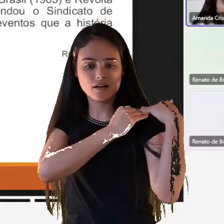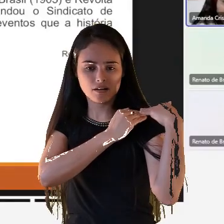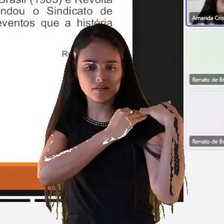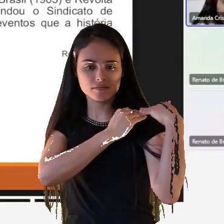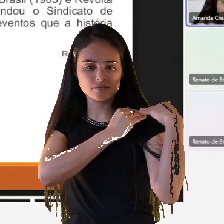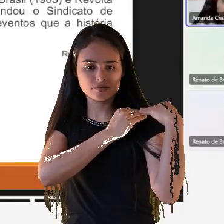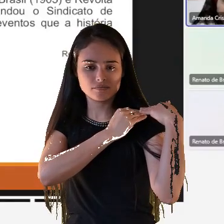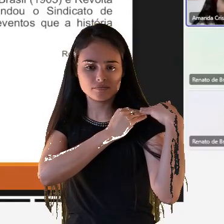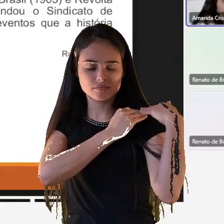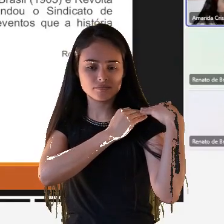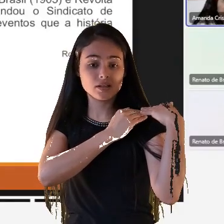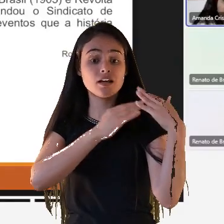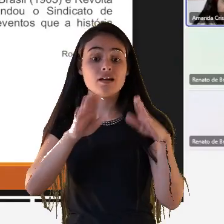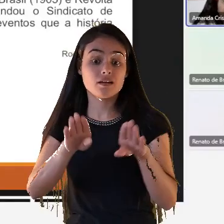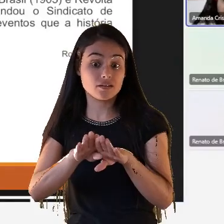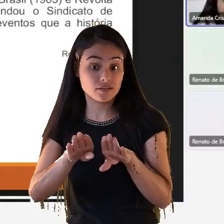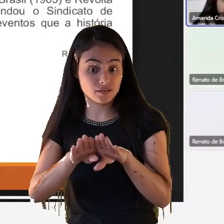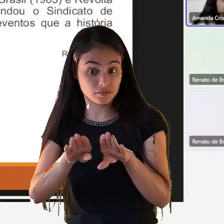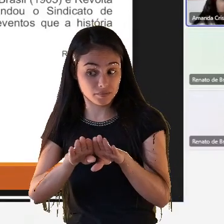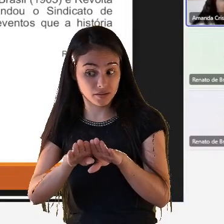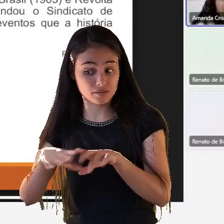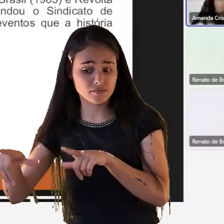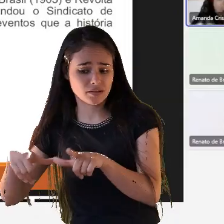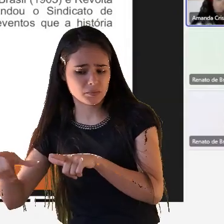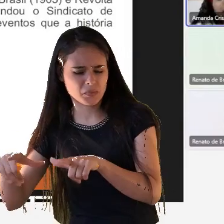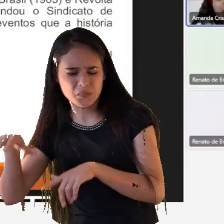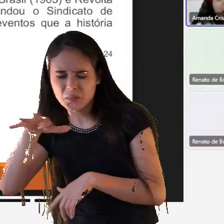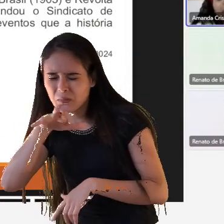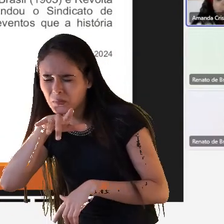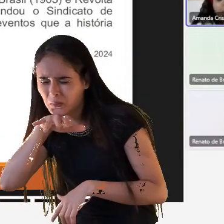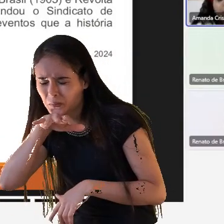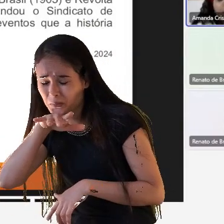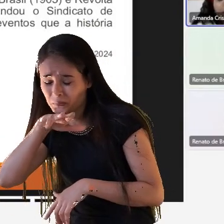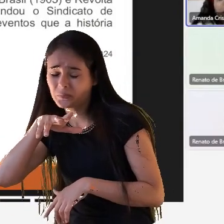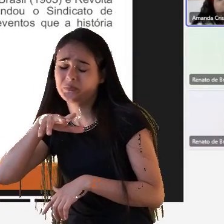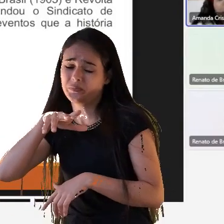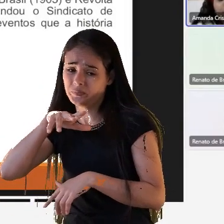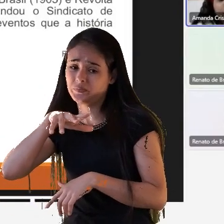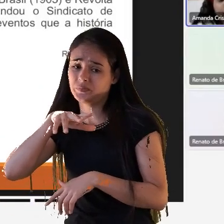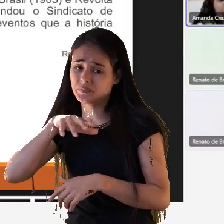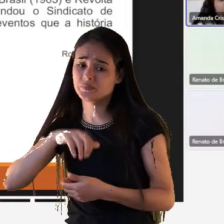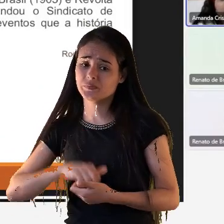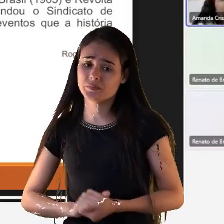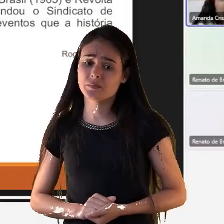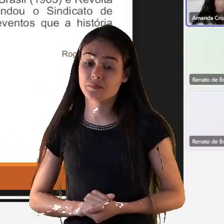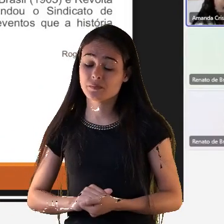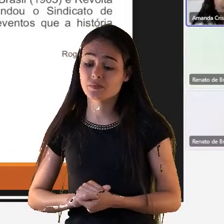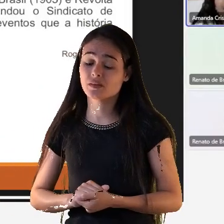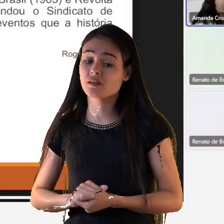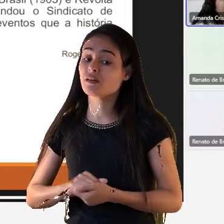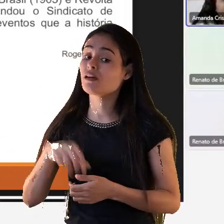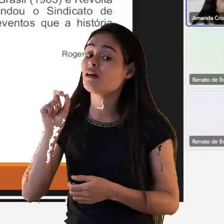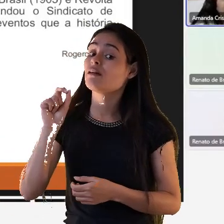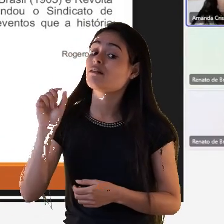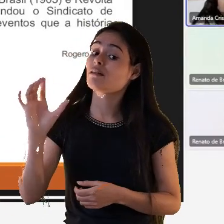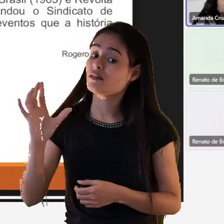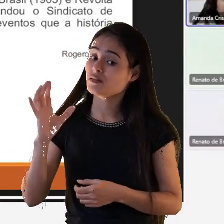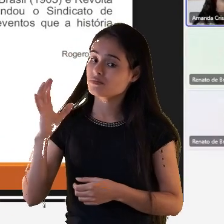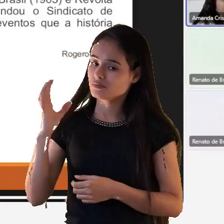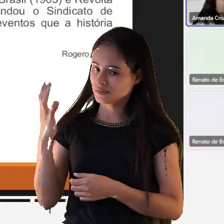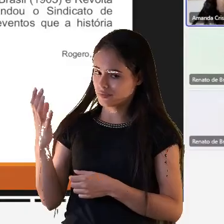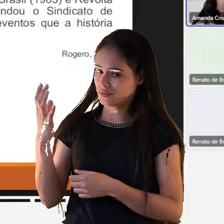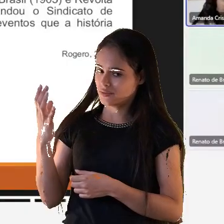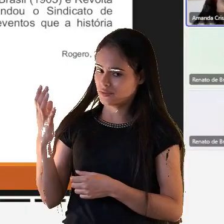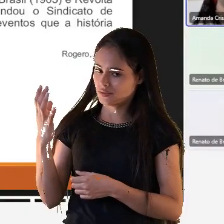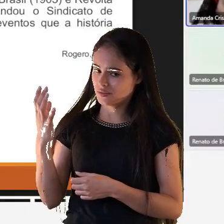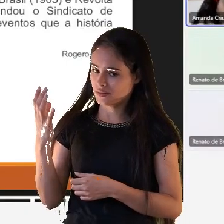os piores trabalhos, né? Isso é fato. E essas pessoas, elas começaram a reivindicar, a